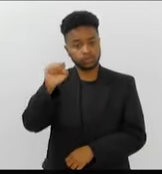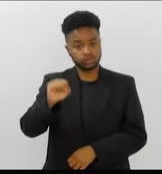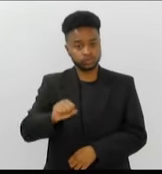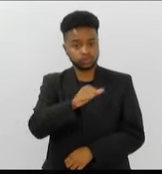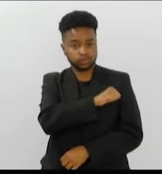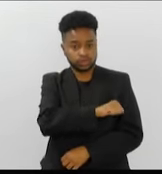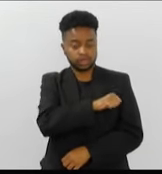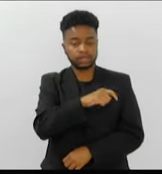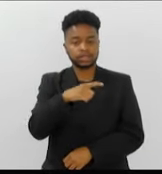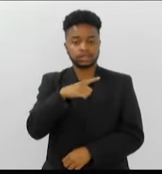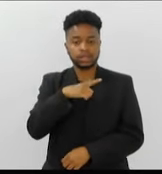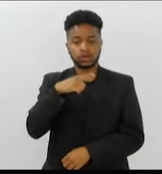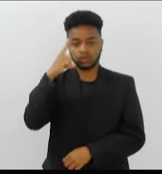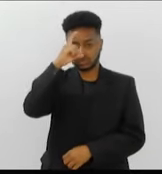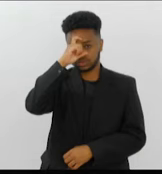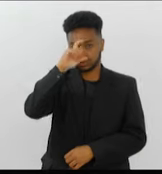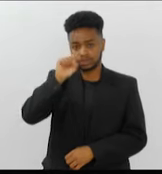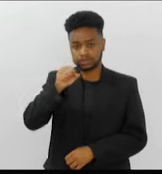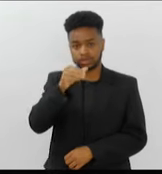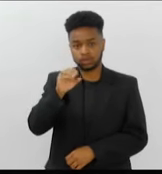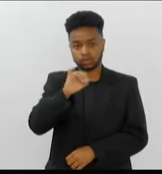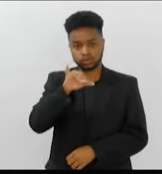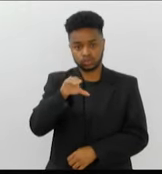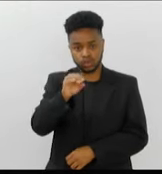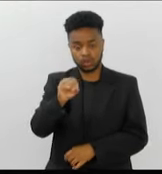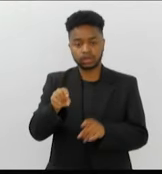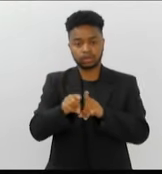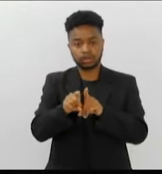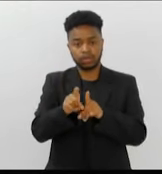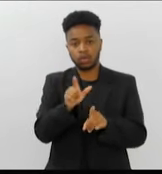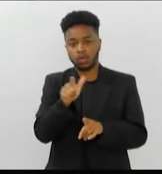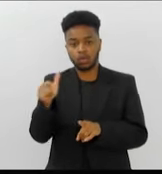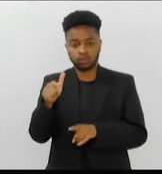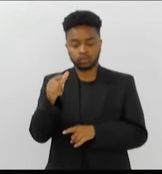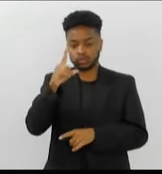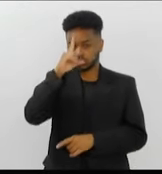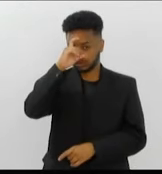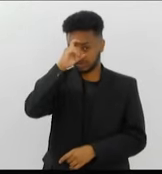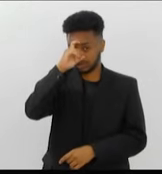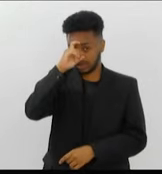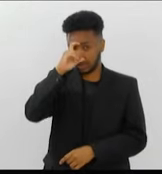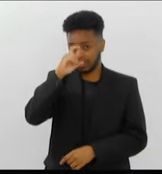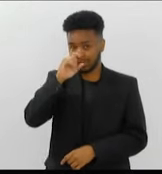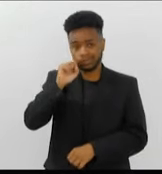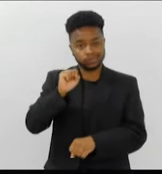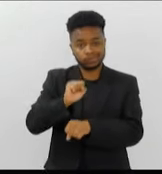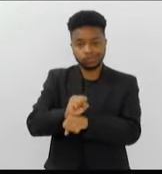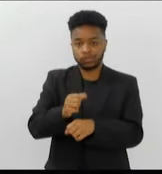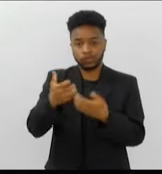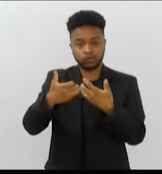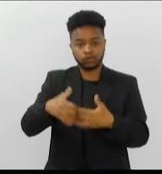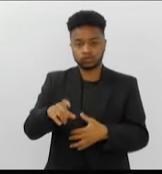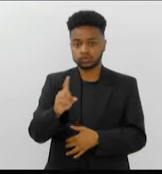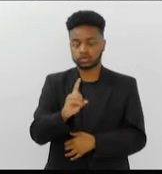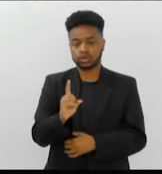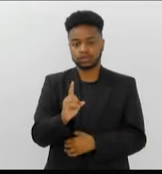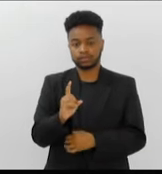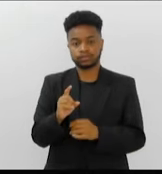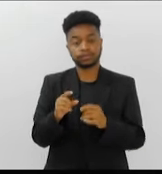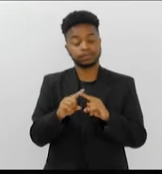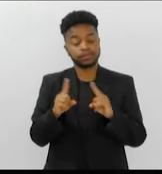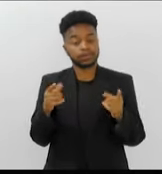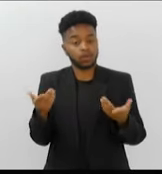João Batista como o Hospital Munir Rafu, Hospital do Retiro, estavam em intervenção.